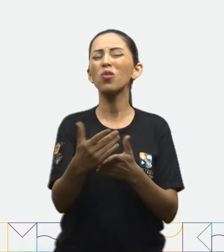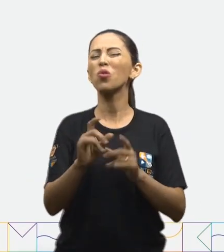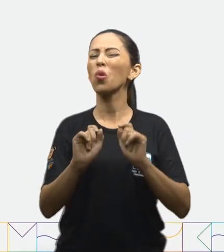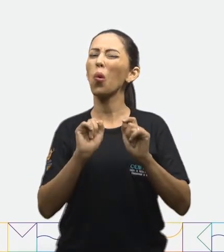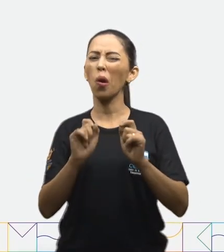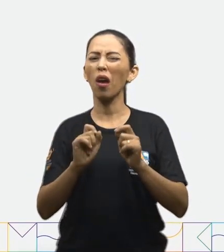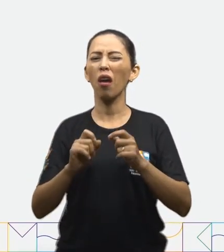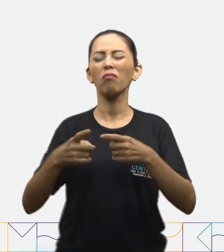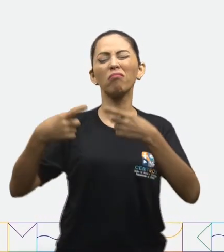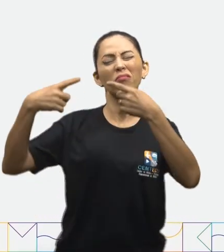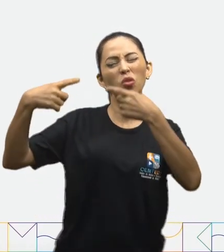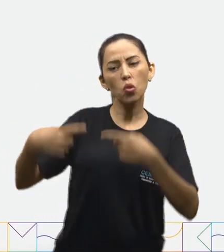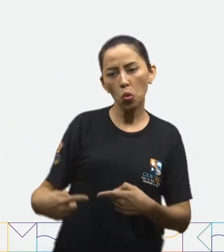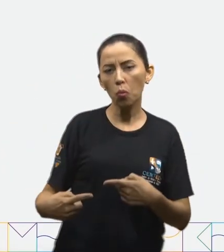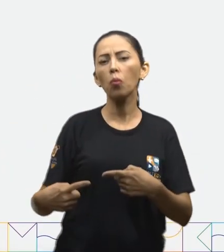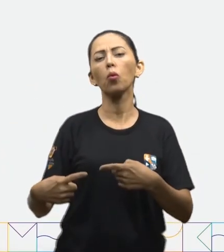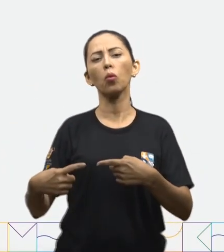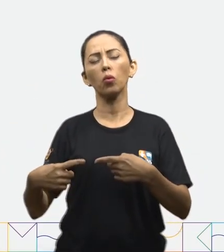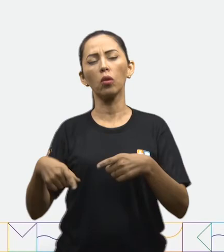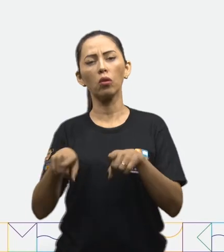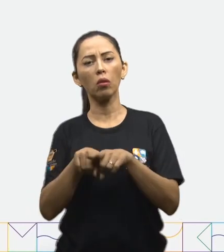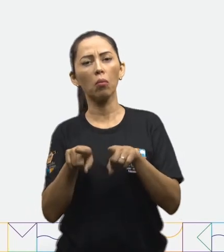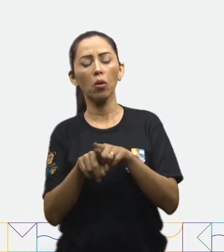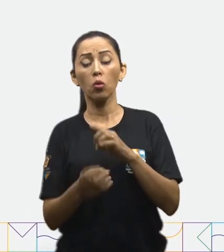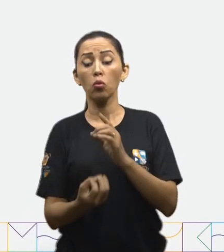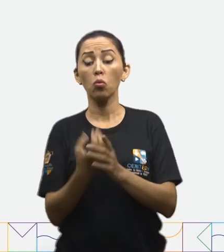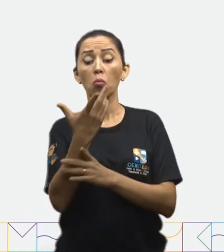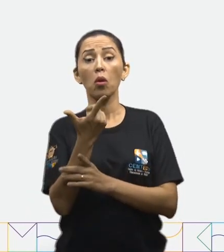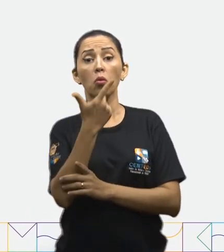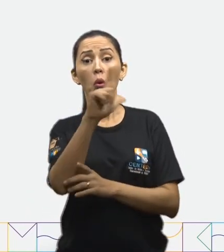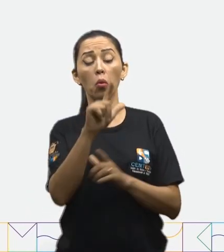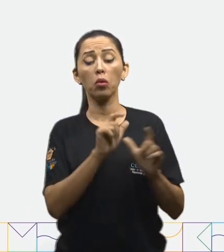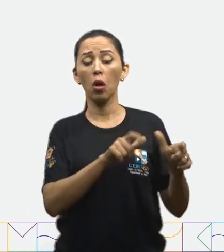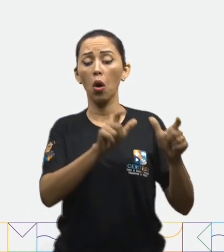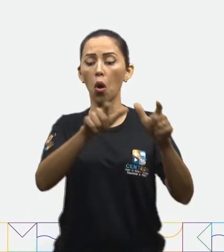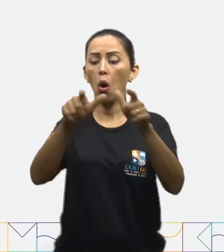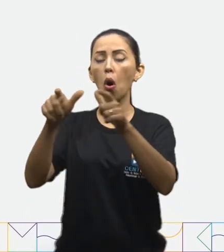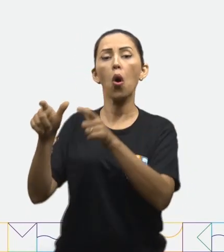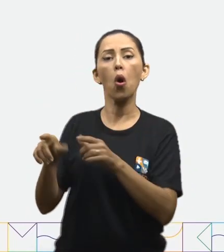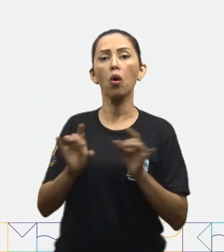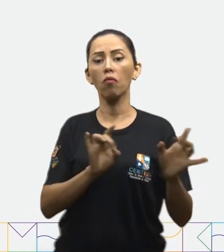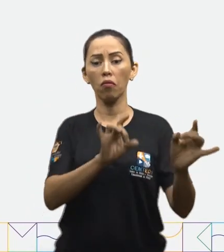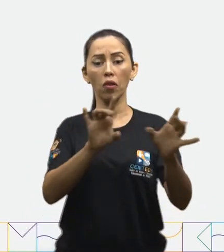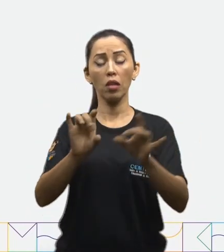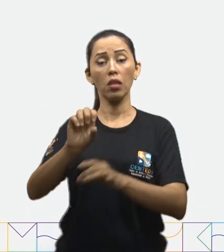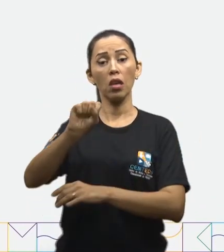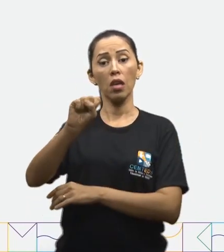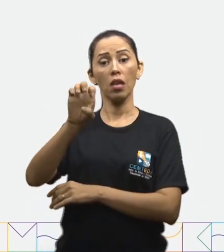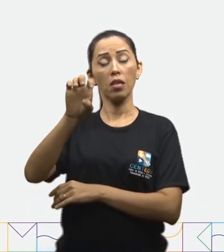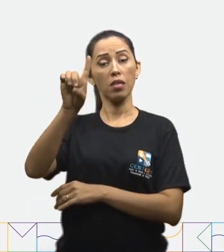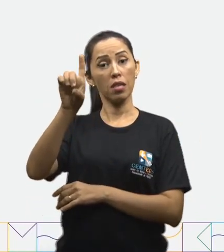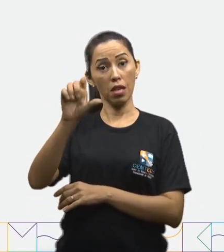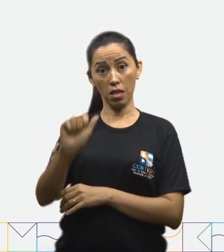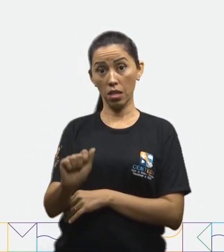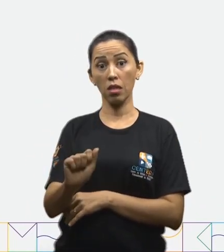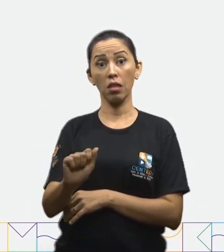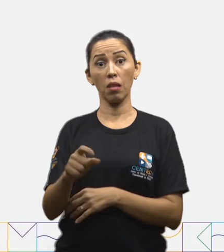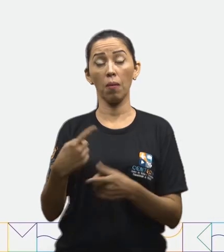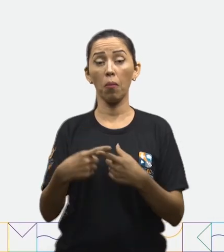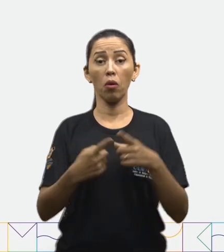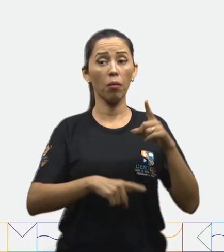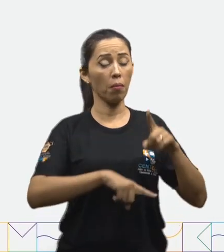o que contribuiu para o surgimento de novas rotas, como a Rota da Seda. Uma forma de se locomover com